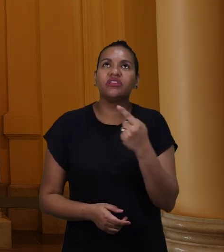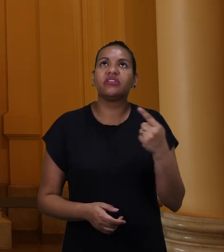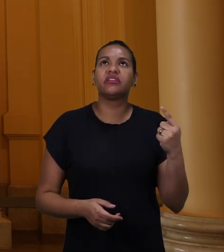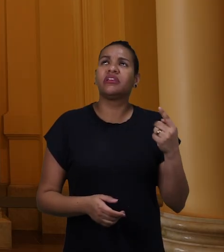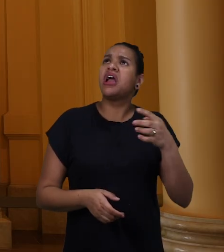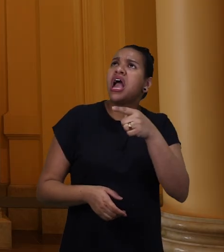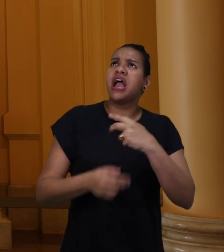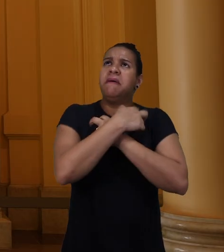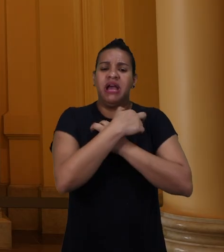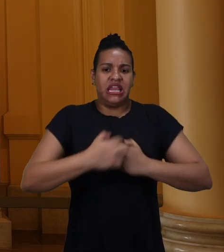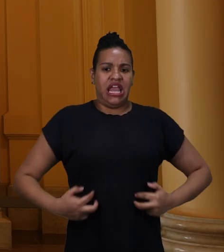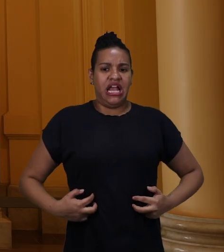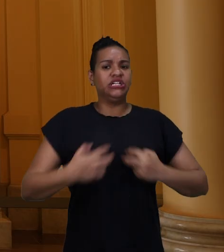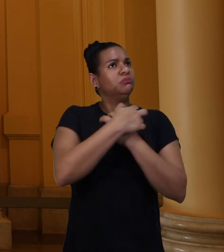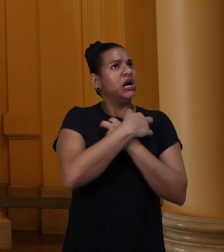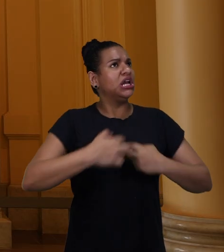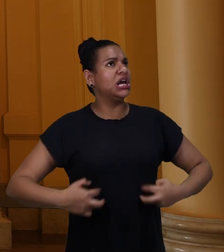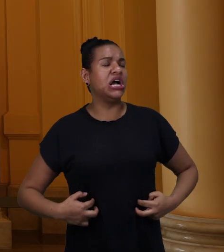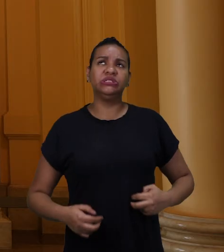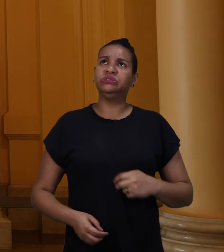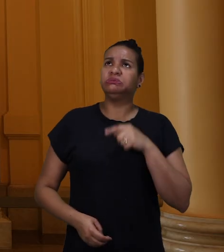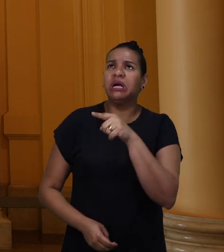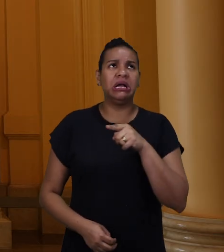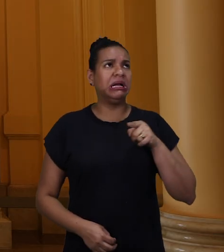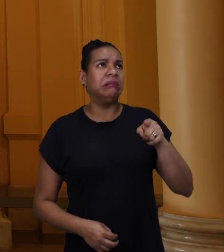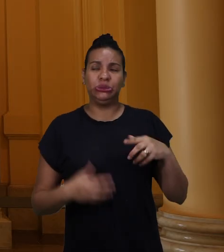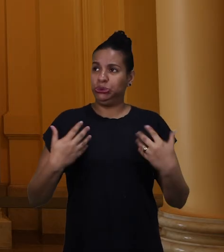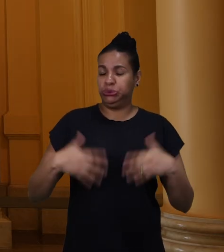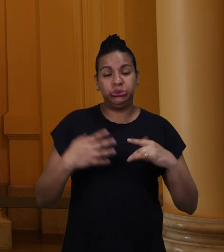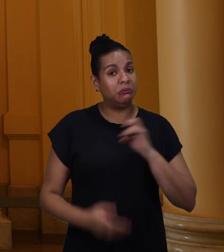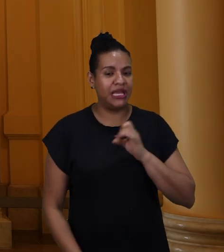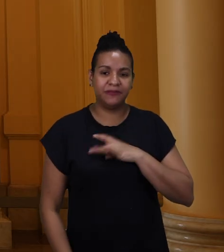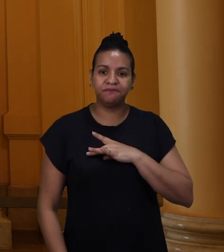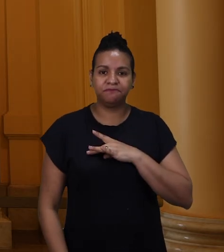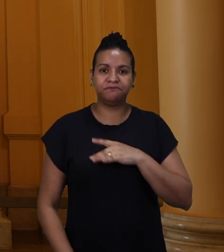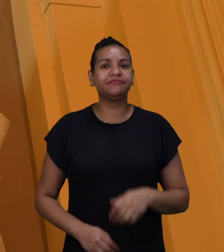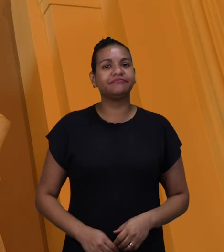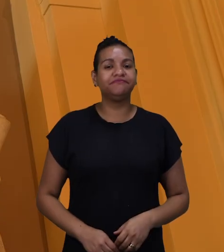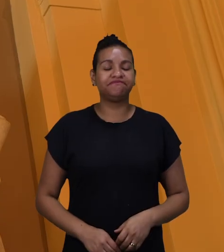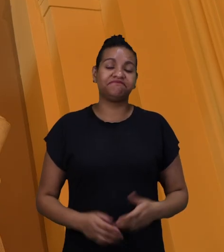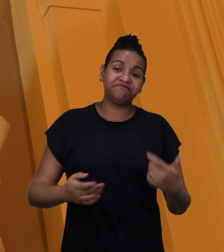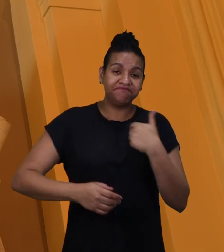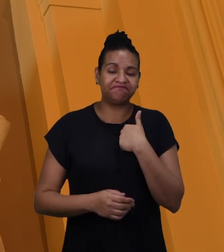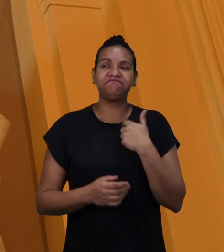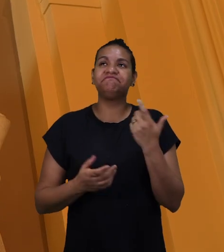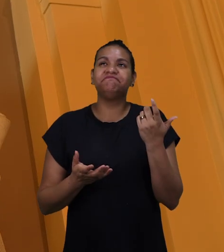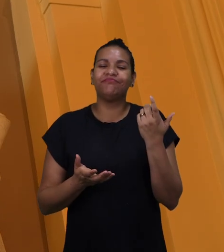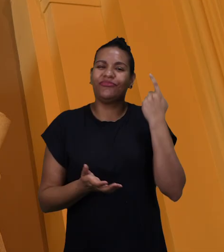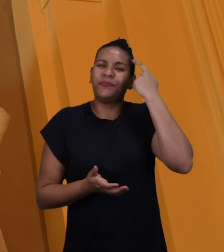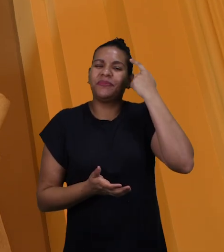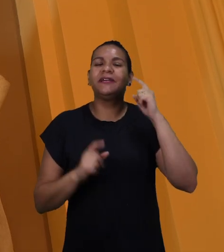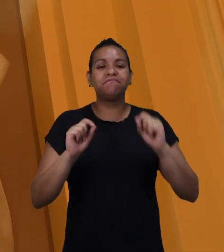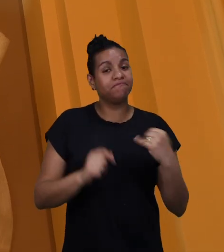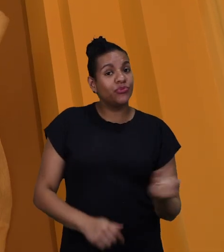nessas escadarias já me dava medo. Ele olha para a estátua de um bandeirante. Pra mim é muito importante essa nova história,